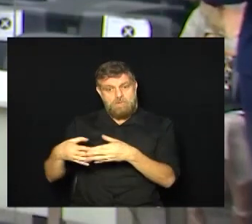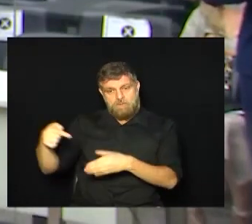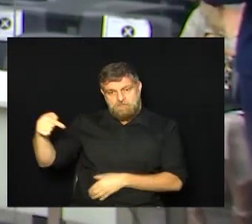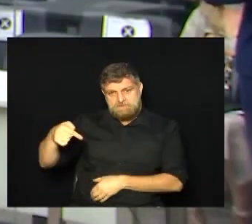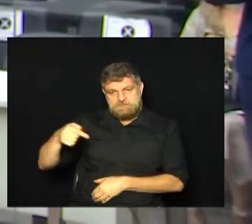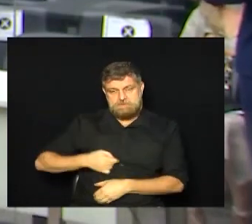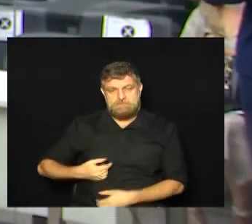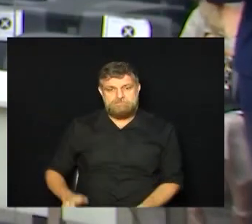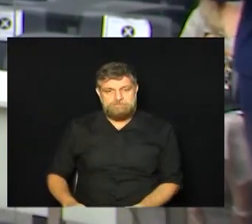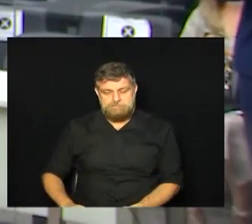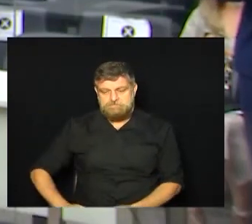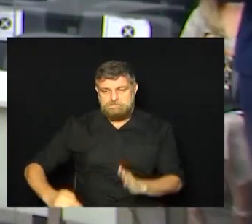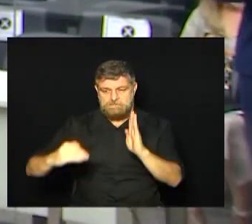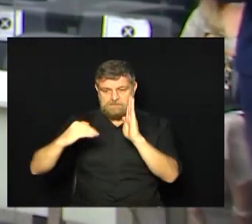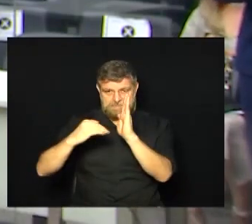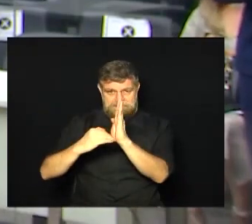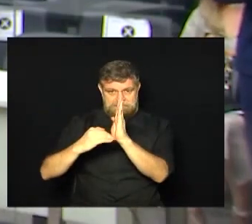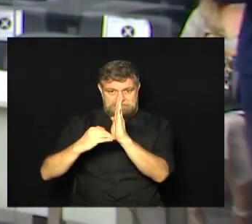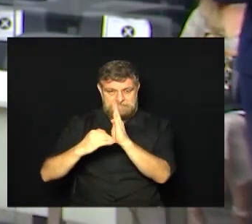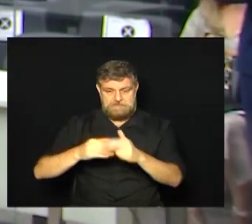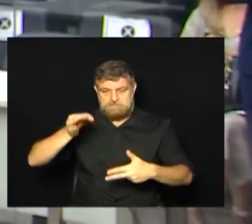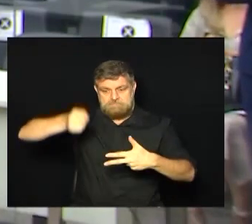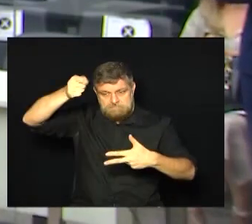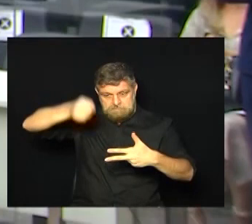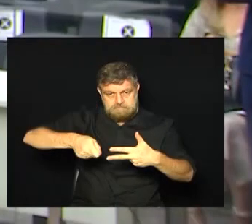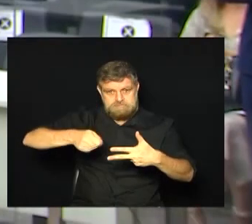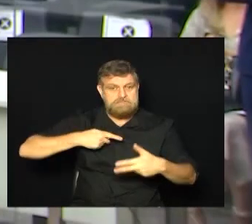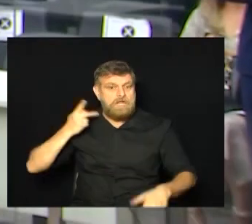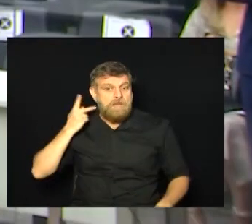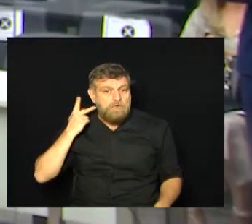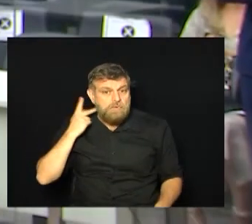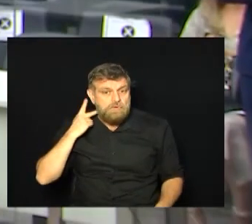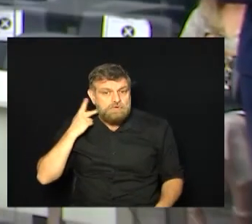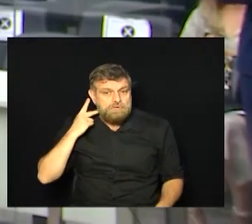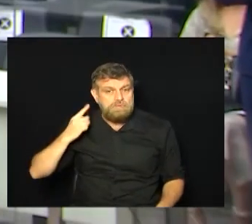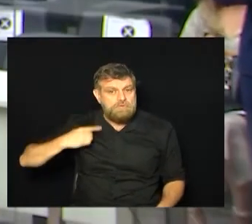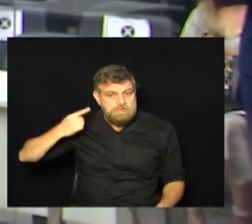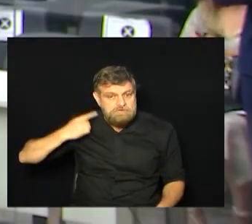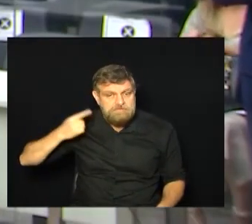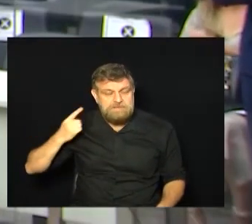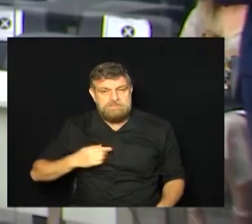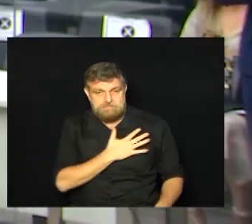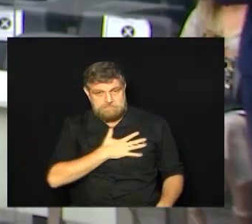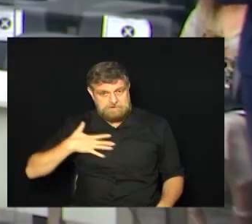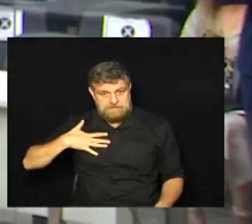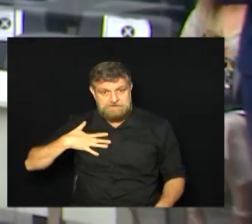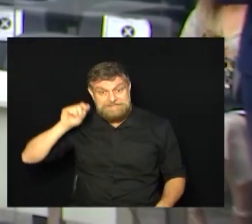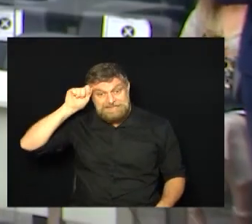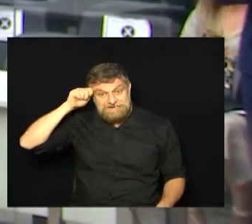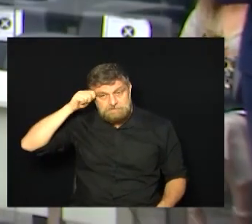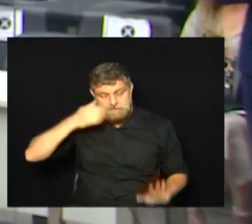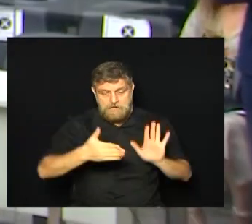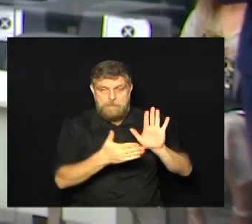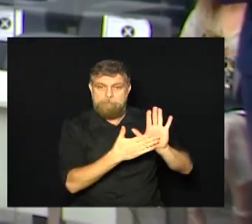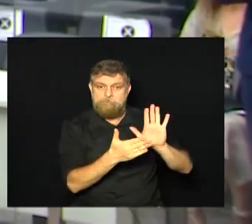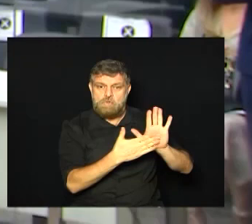no Congresso, lá na Câmara dos Deputados, de juristas, de juízes, promotores, desembargadores negros, que levaram uma